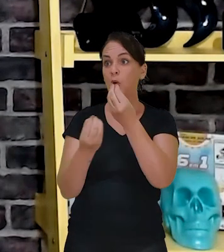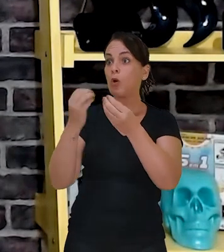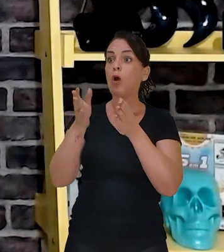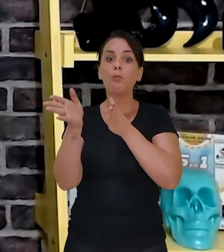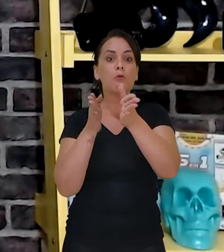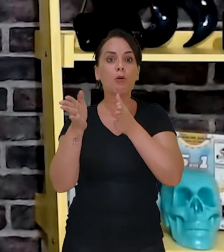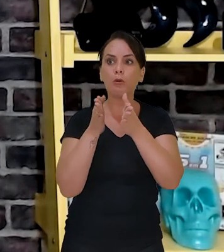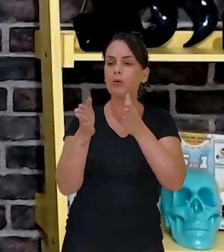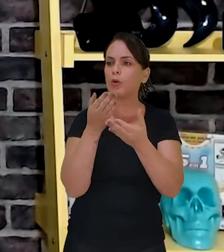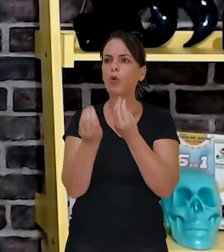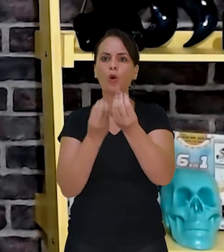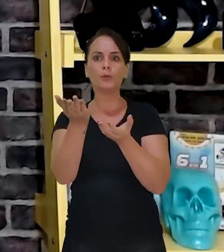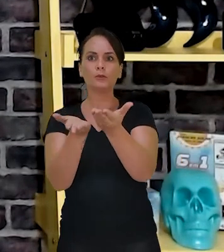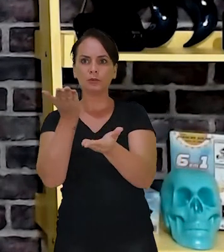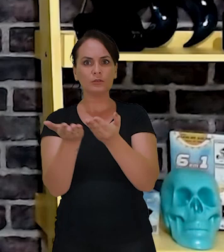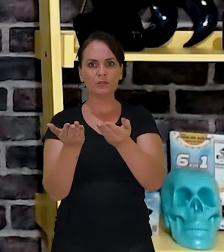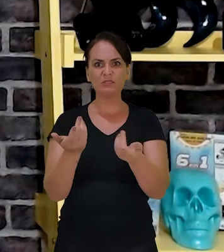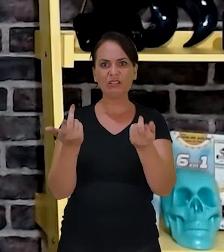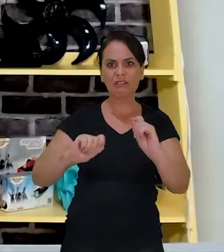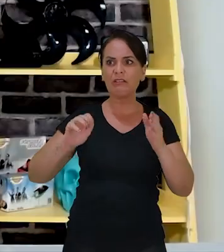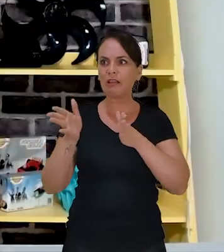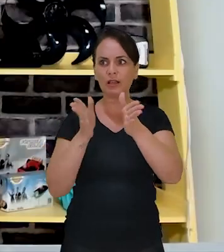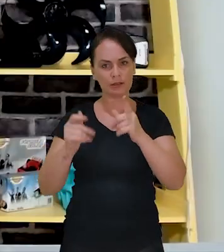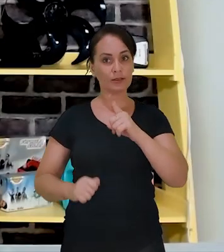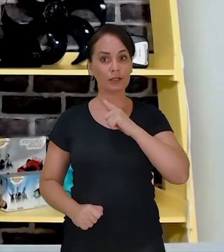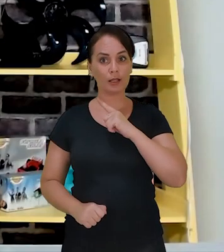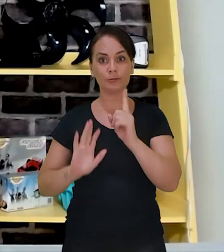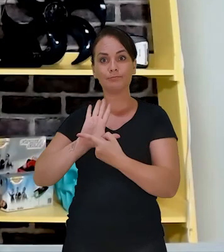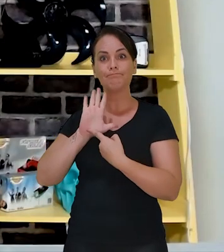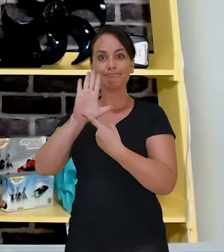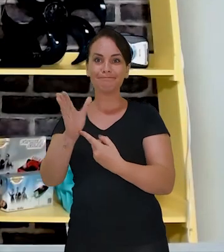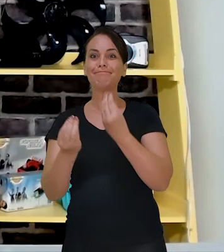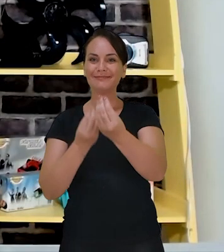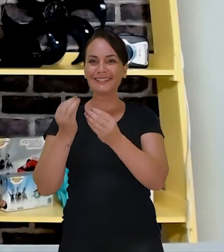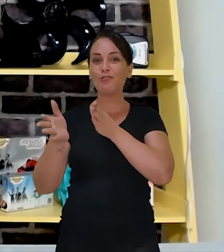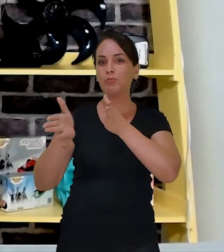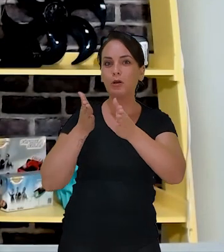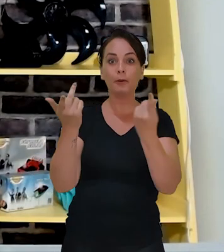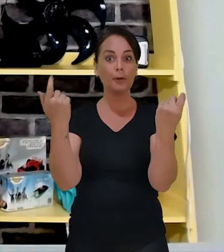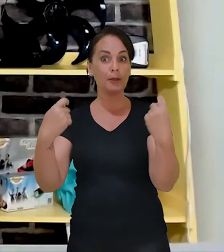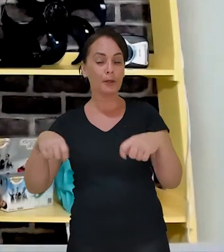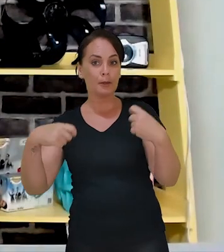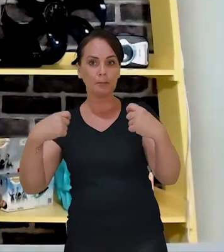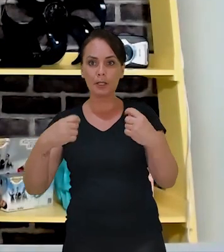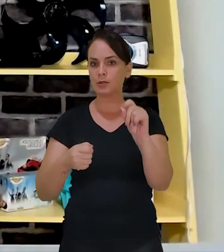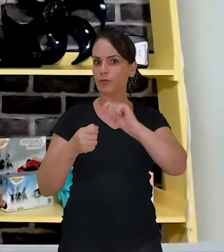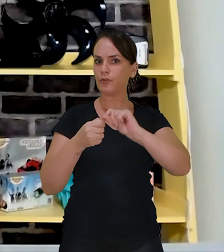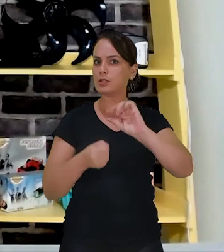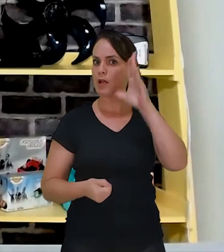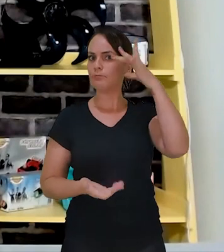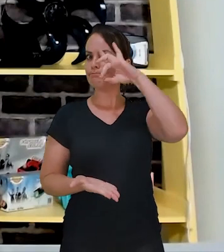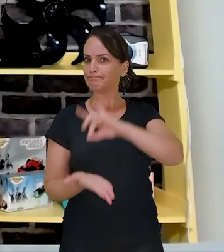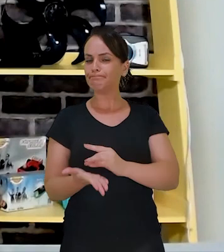mobilidade, os serviços, elas são acessíveis? Para mostrar para vocês como a acessibilidade deve ser aplicada na vida